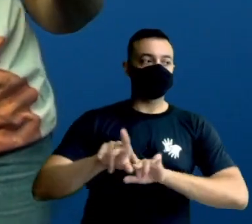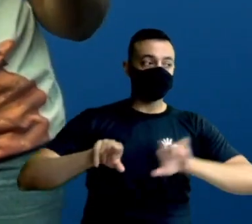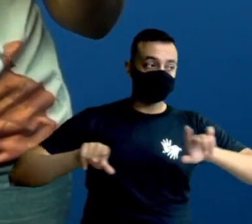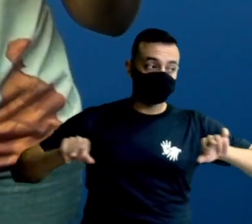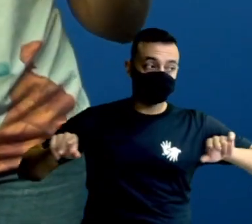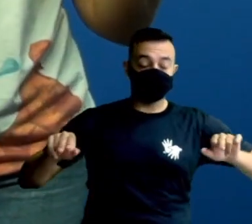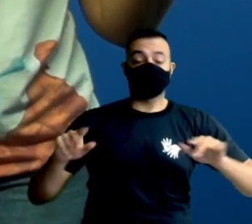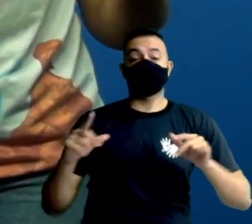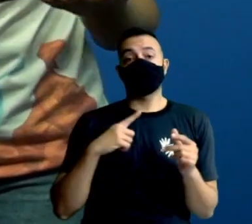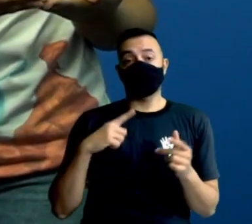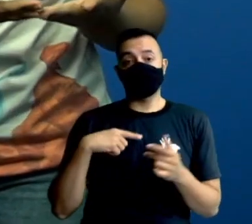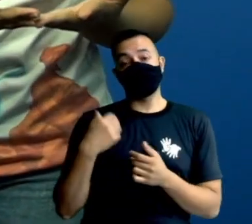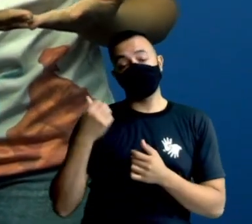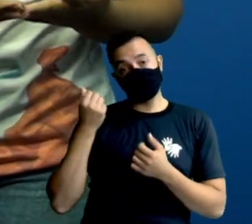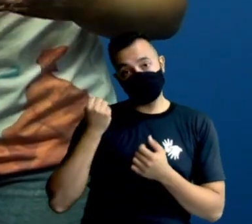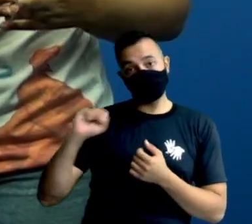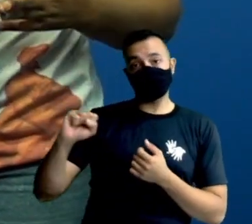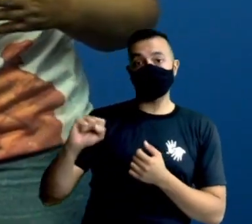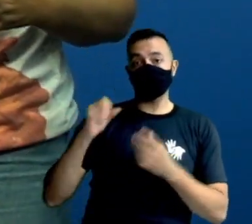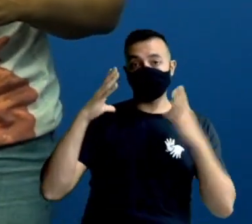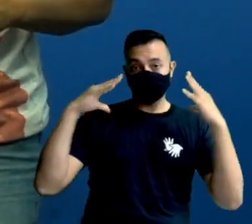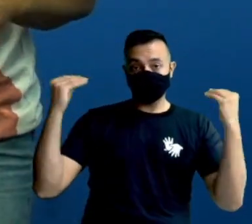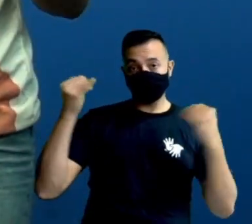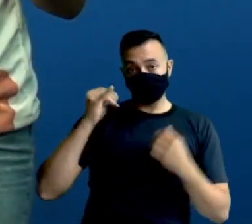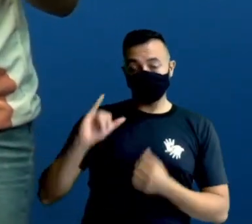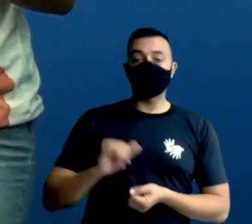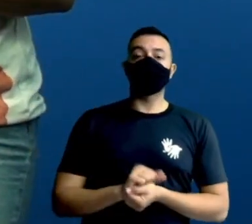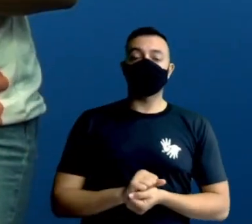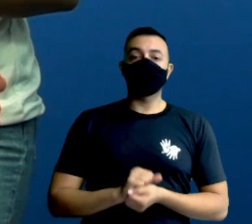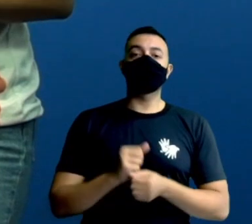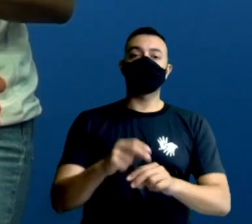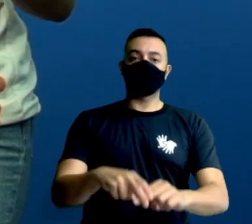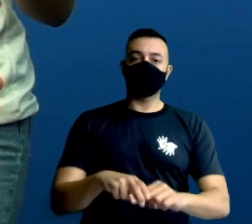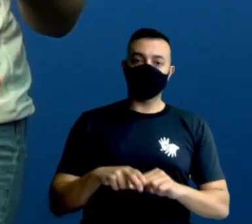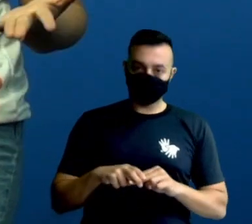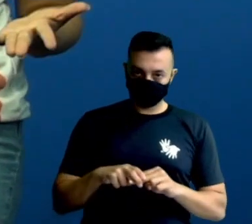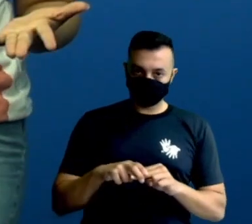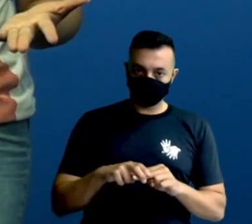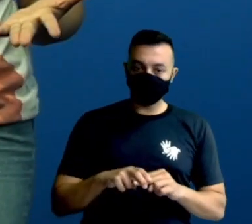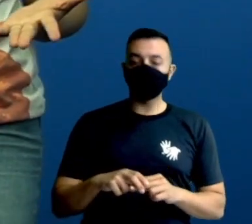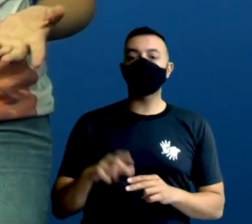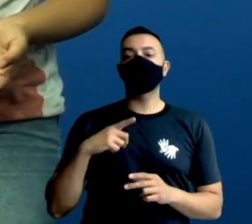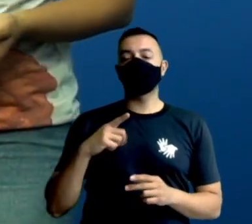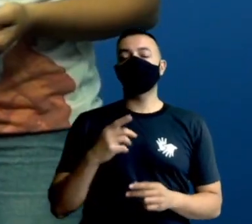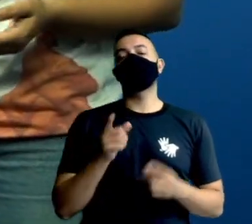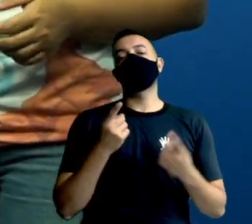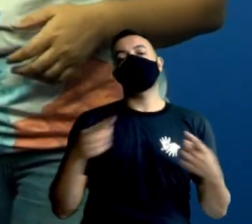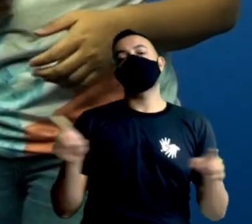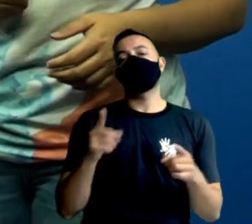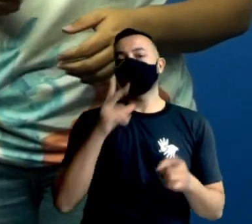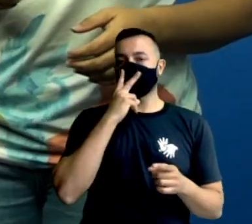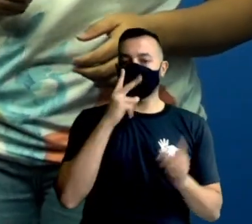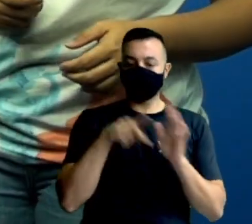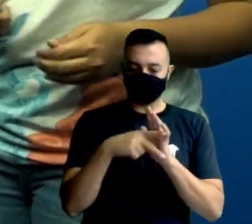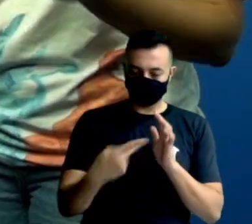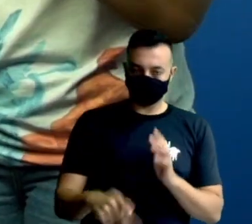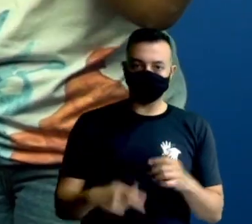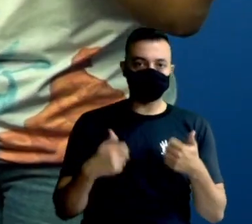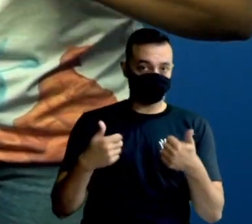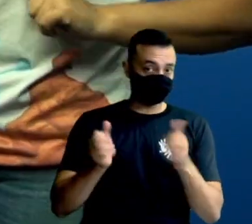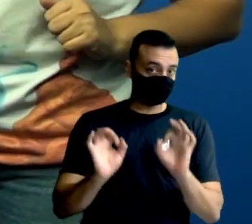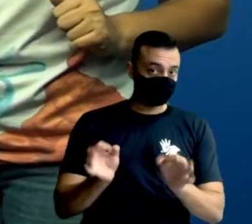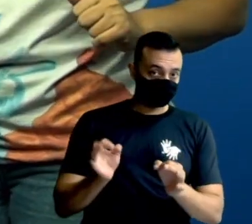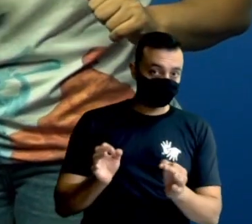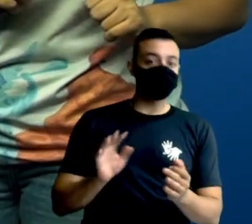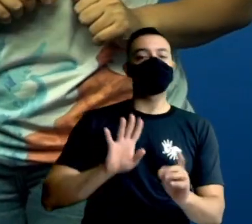diferentes raças para combater os holandeses, tá certo? Então, por isso que ele está no nosso hino, no hino de Vitória, tá certo? Por isso